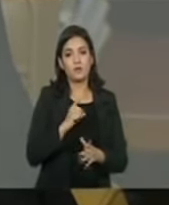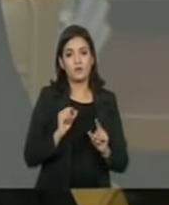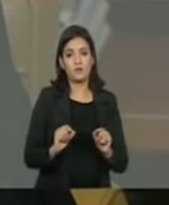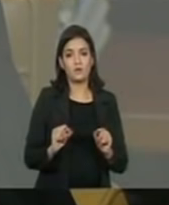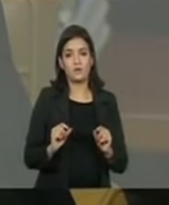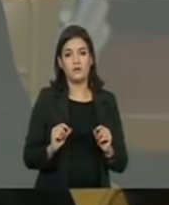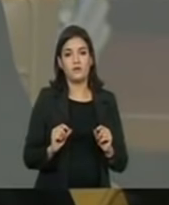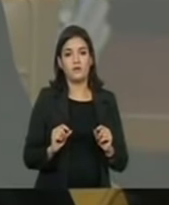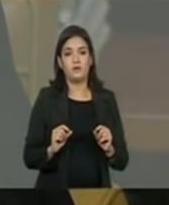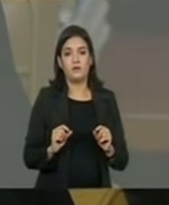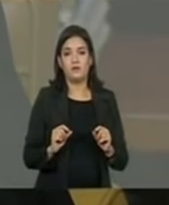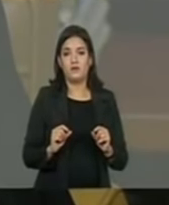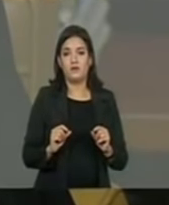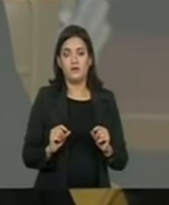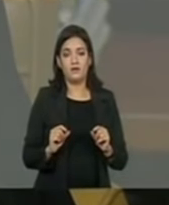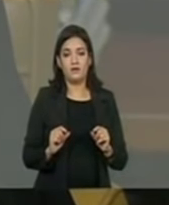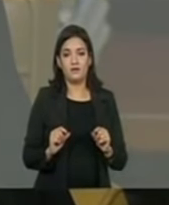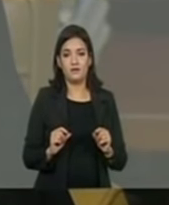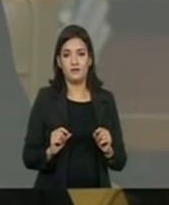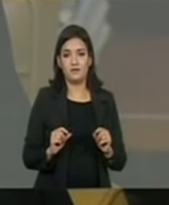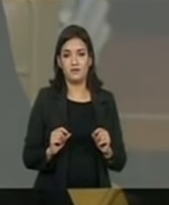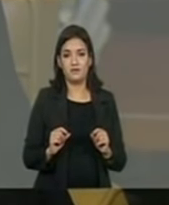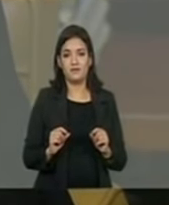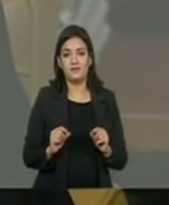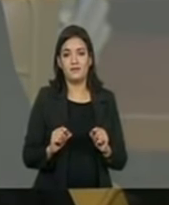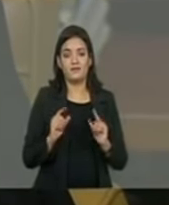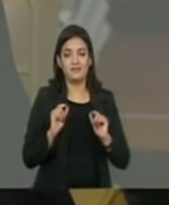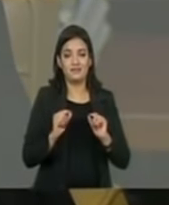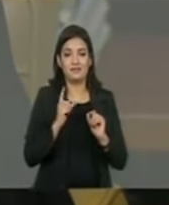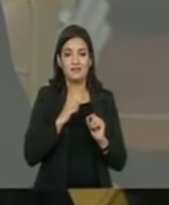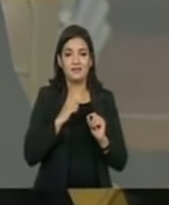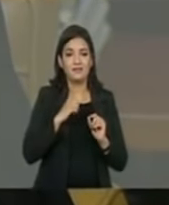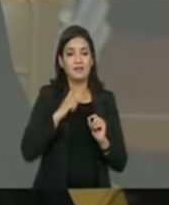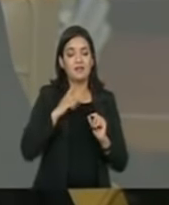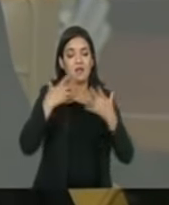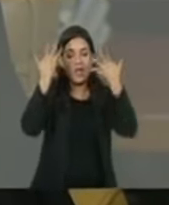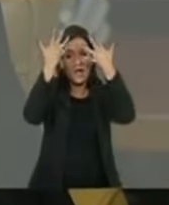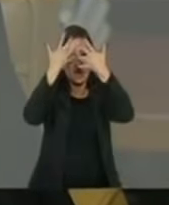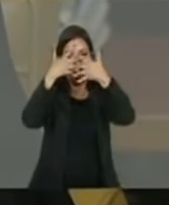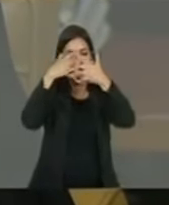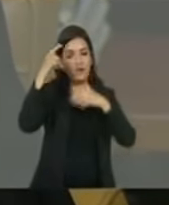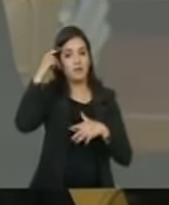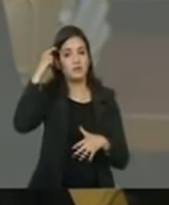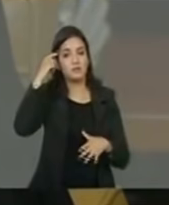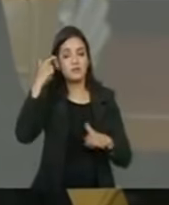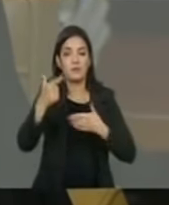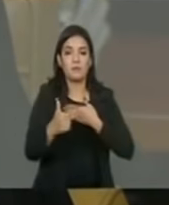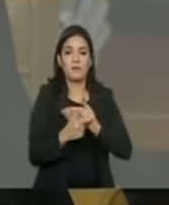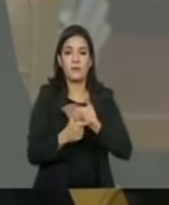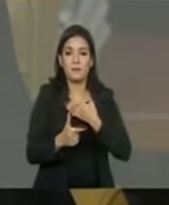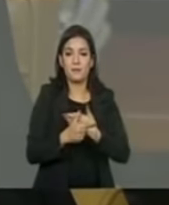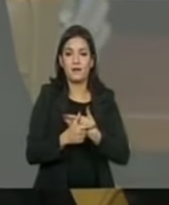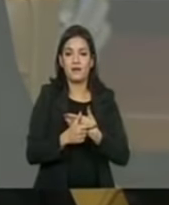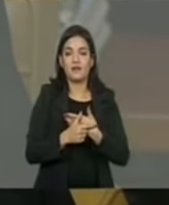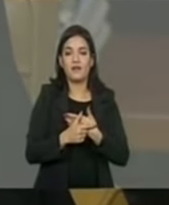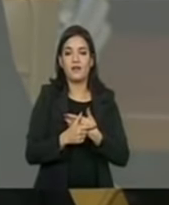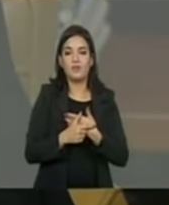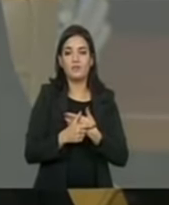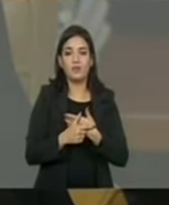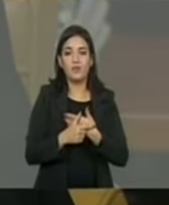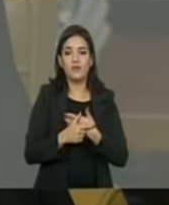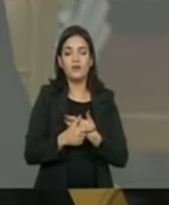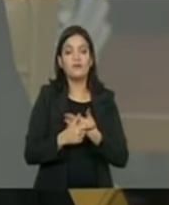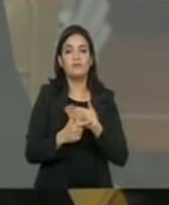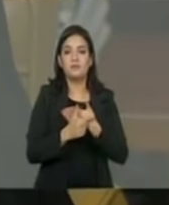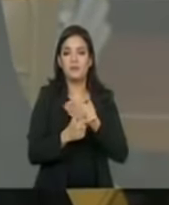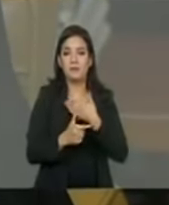que se proceda a reflexões sobre o papel institucional sobre as funções funcionais a